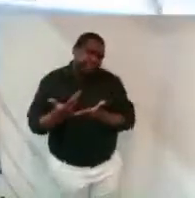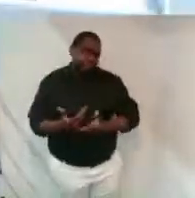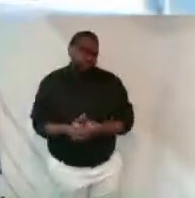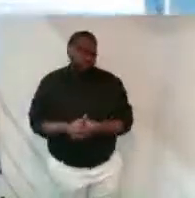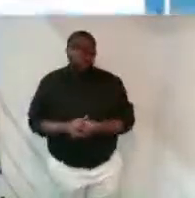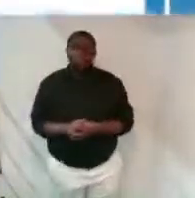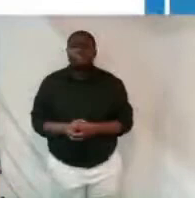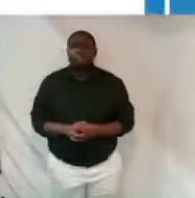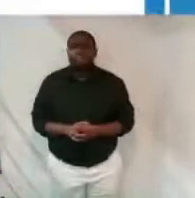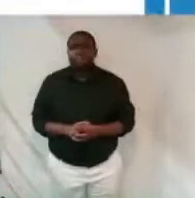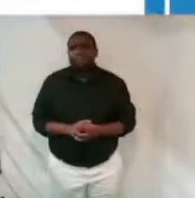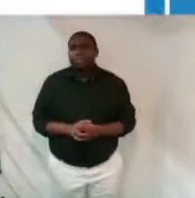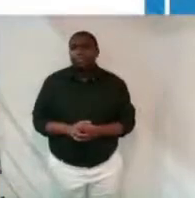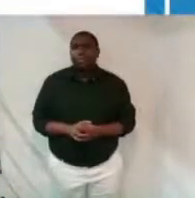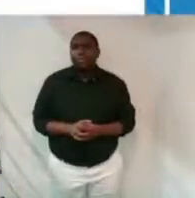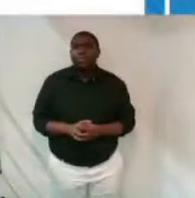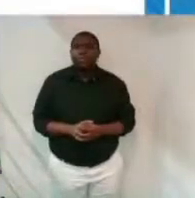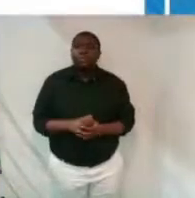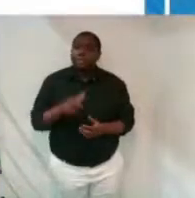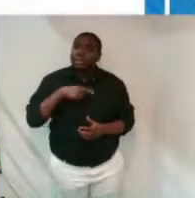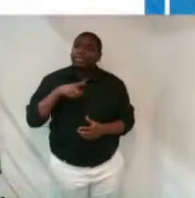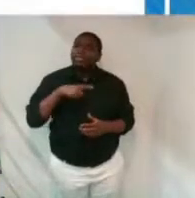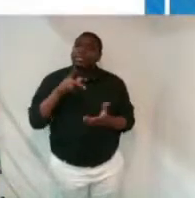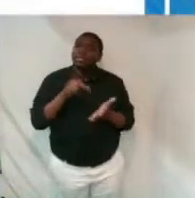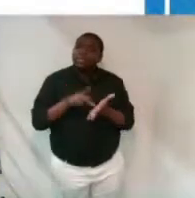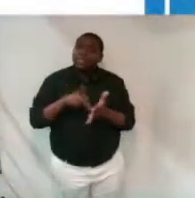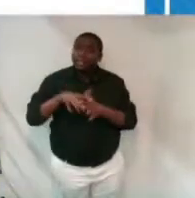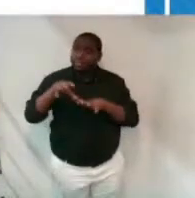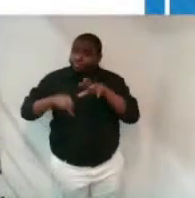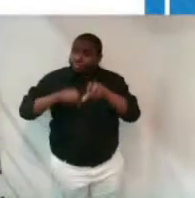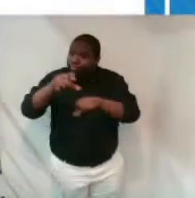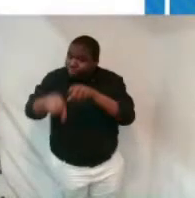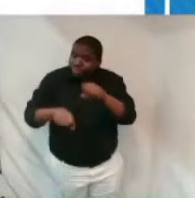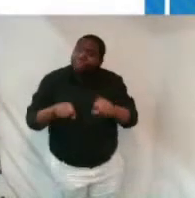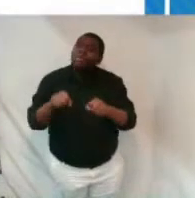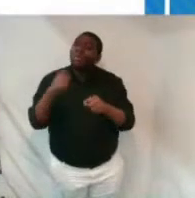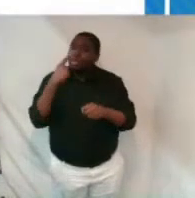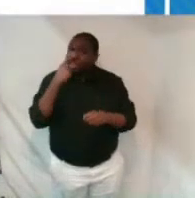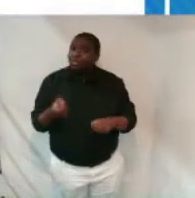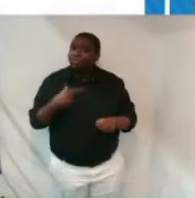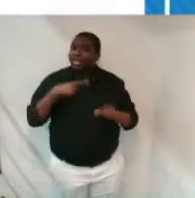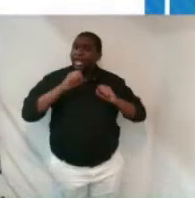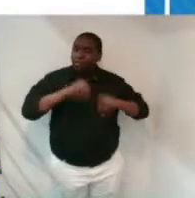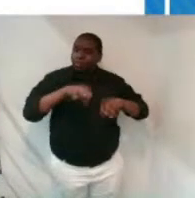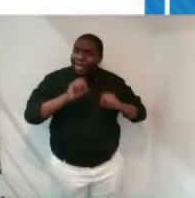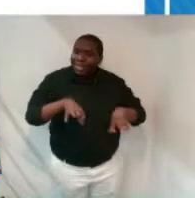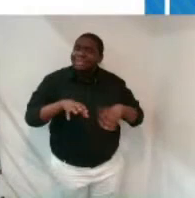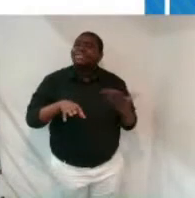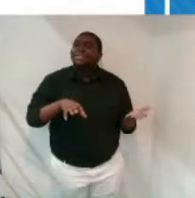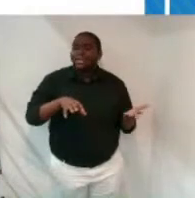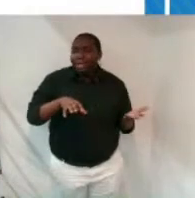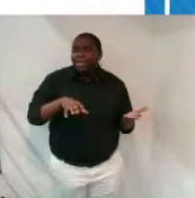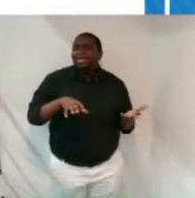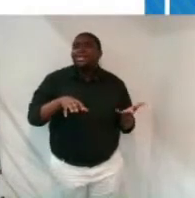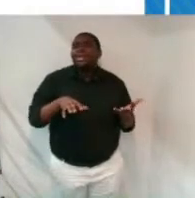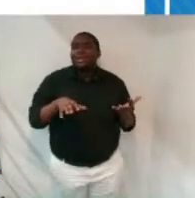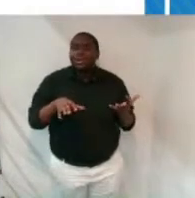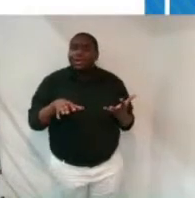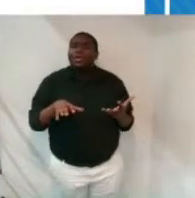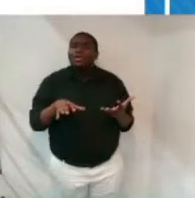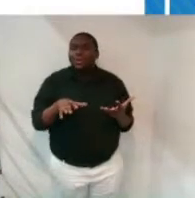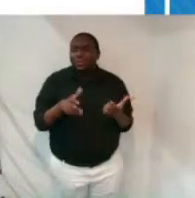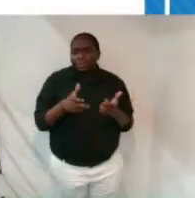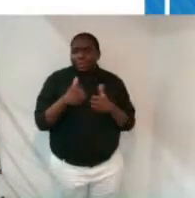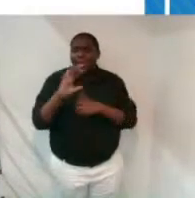Para efetivamente termos uma coleta seletiva, a gente fala muito em educação ambiental, da 9795, da educação formal, transversal e tudo.